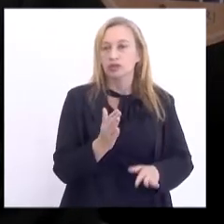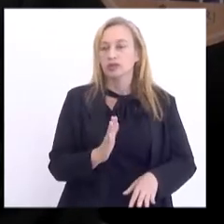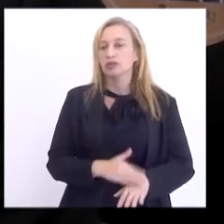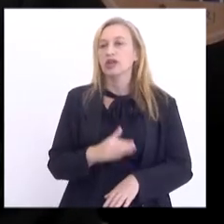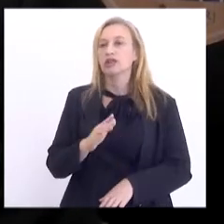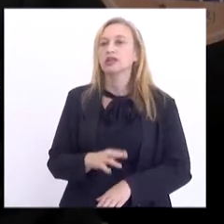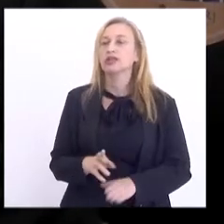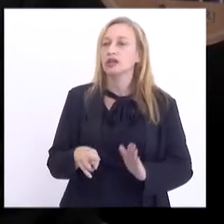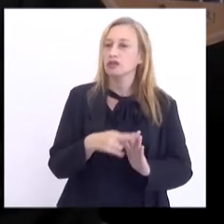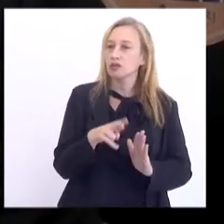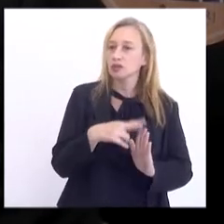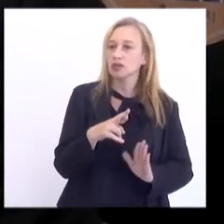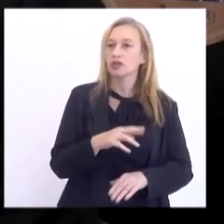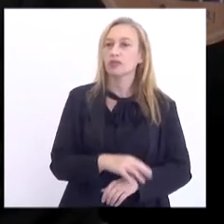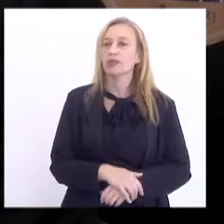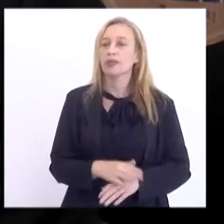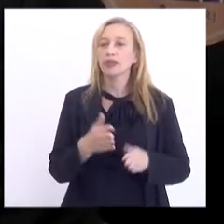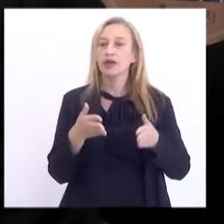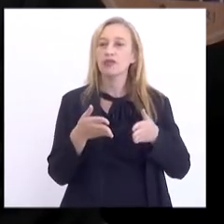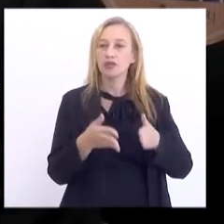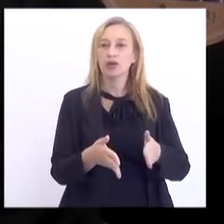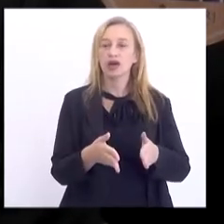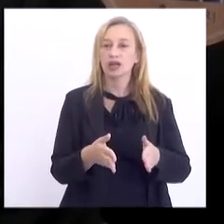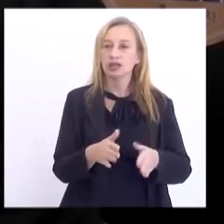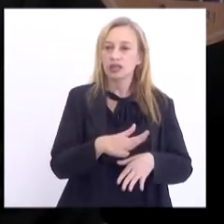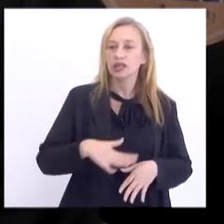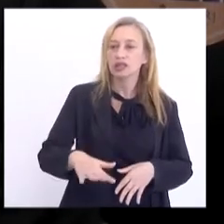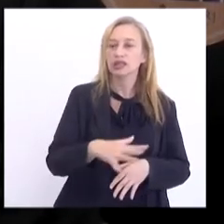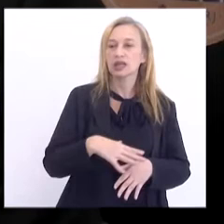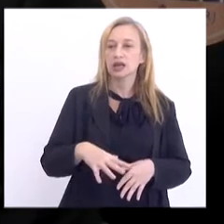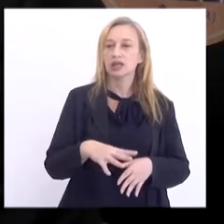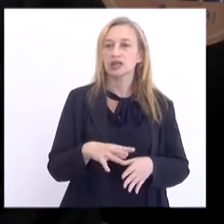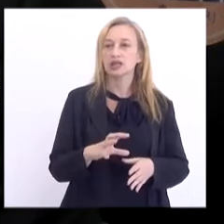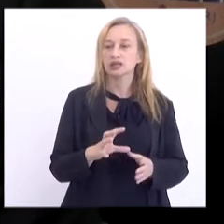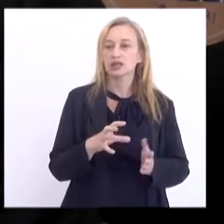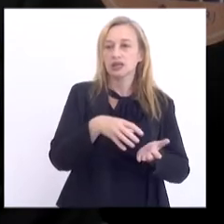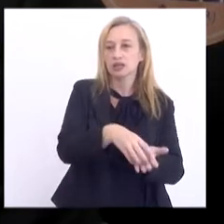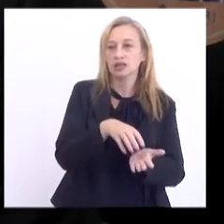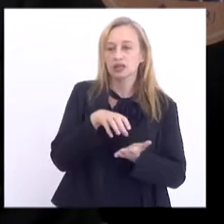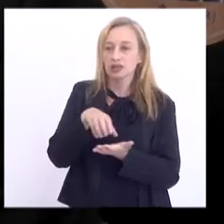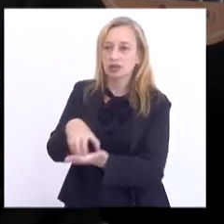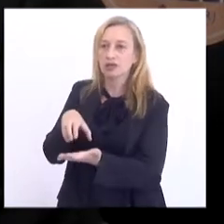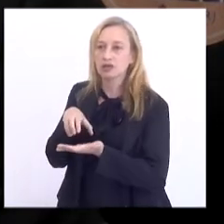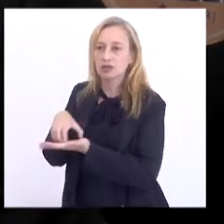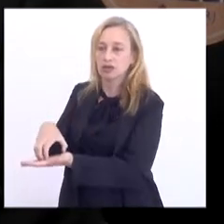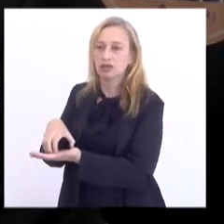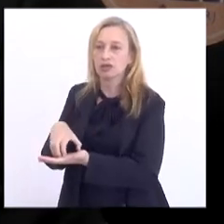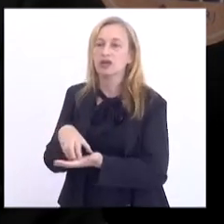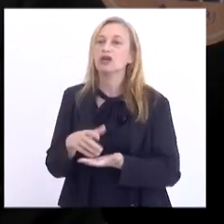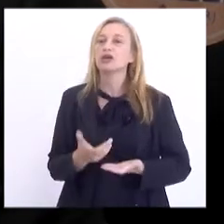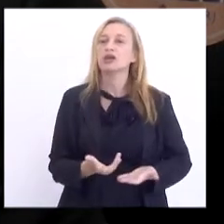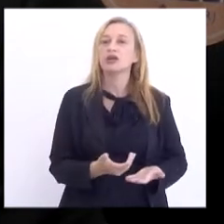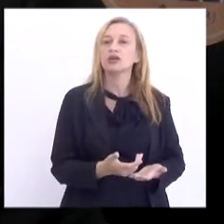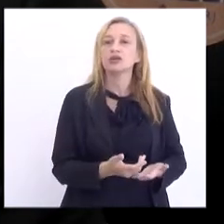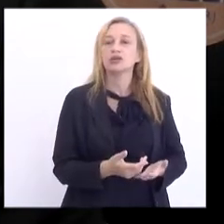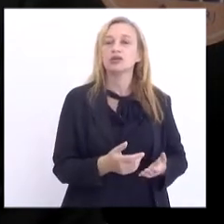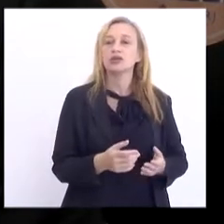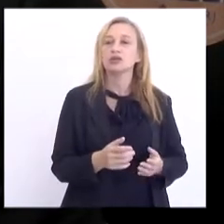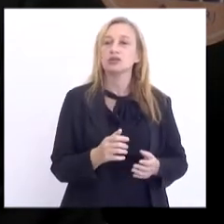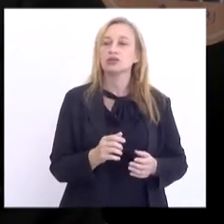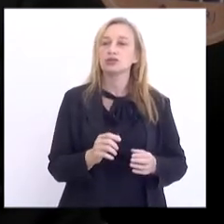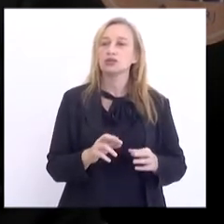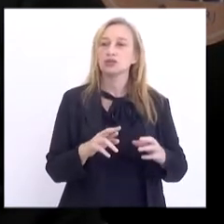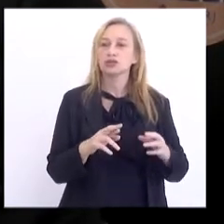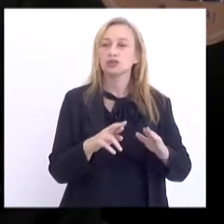essa resolução é específica para as unidades territoriais façam o seu e a sua